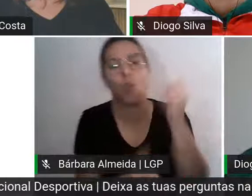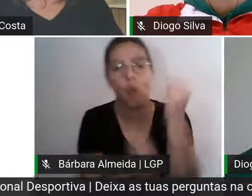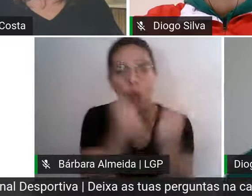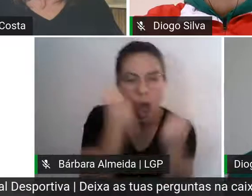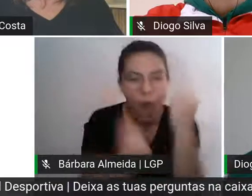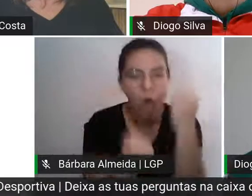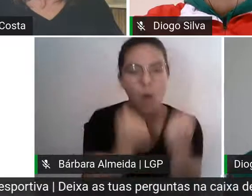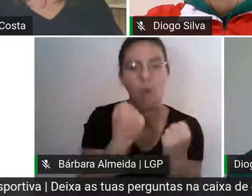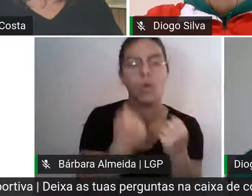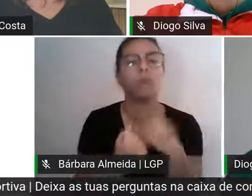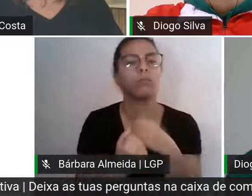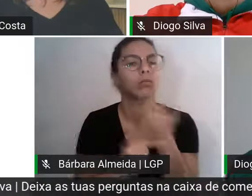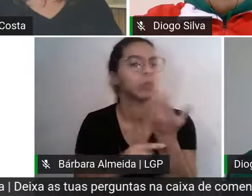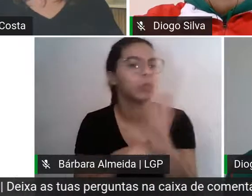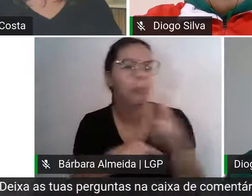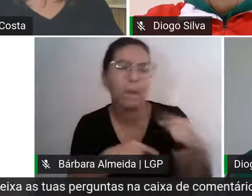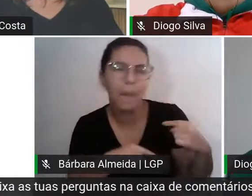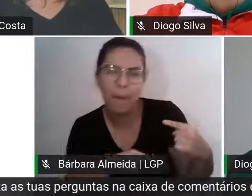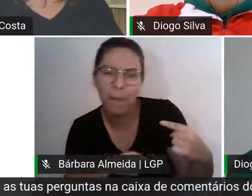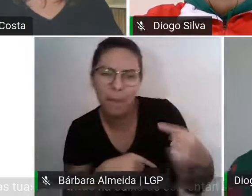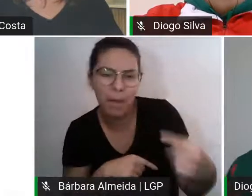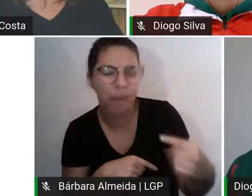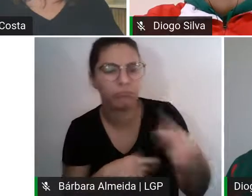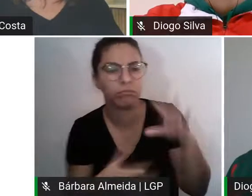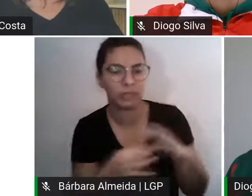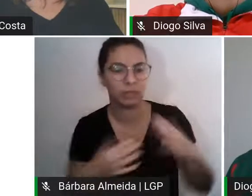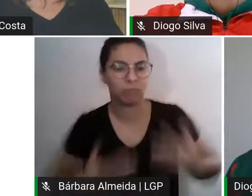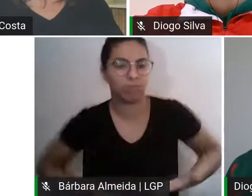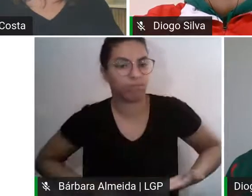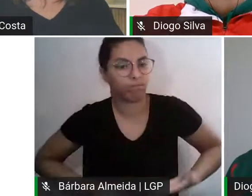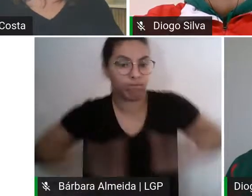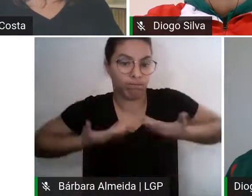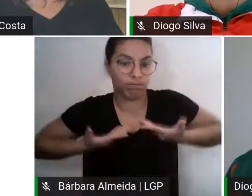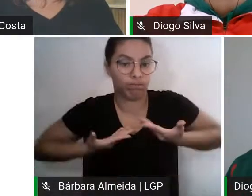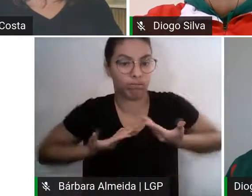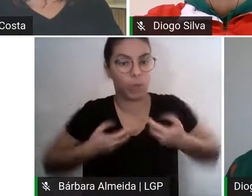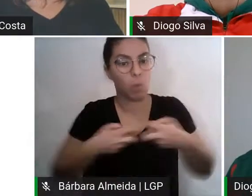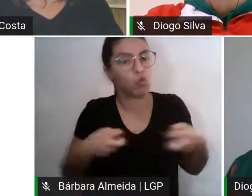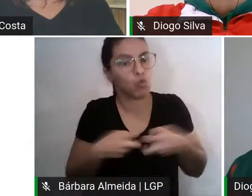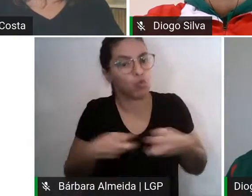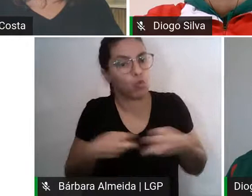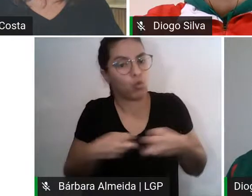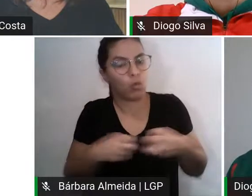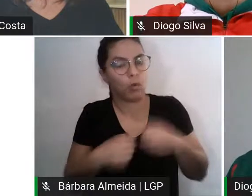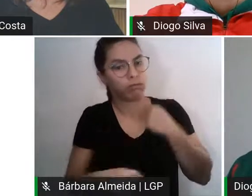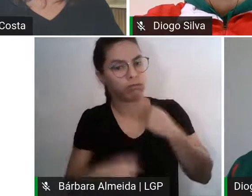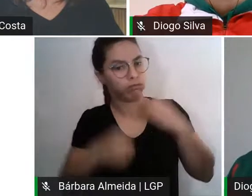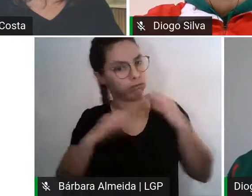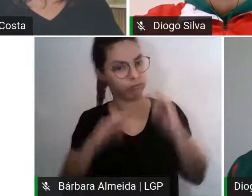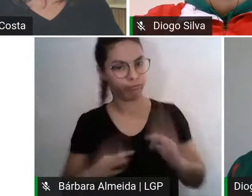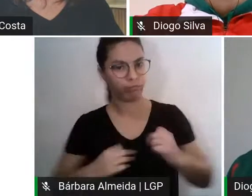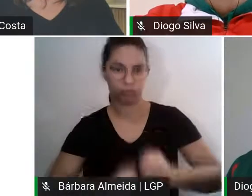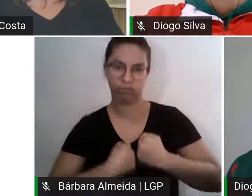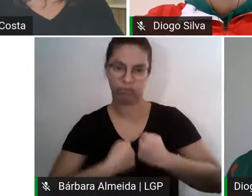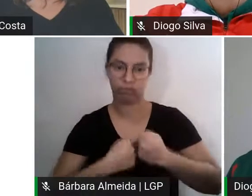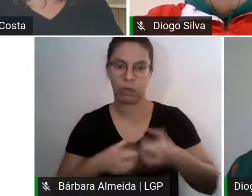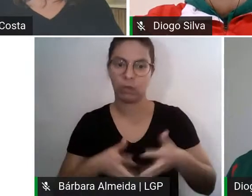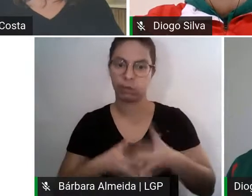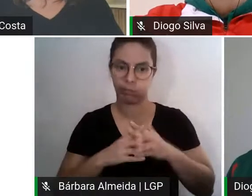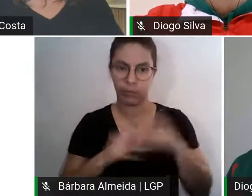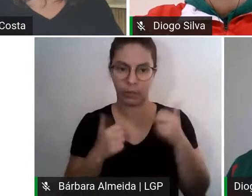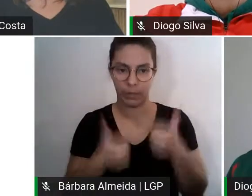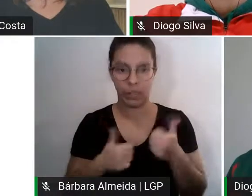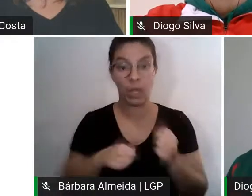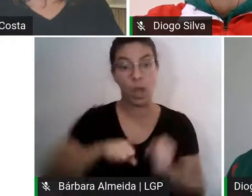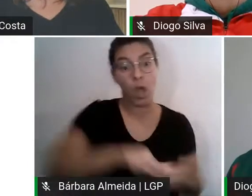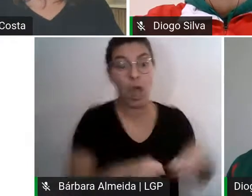usamos diariamente e os membros superiores têm que estar sempre prontos a serem utilizados. E a canoagem